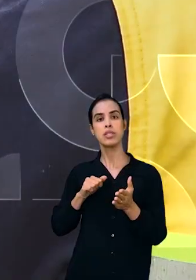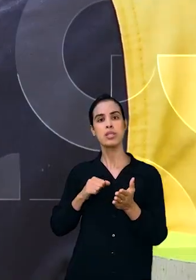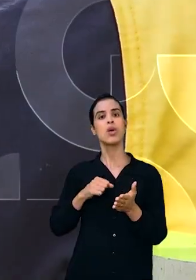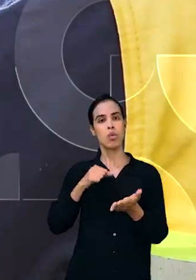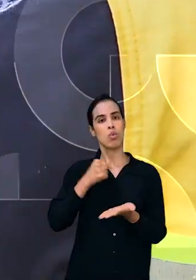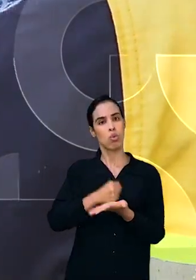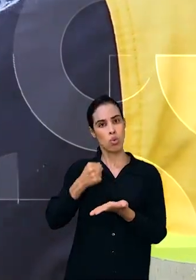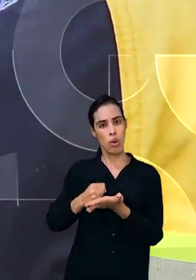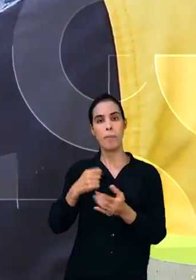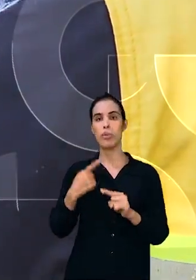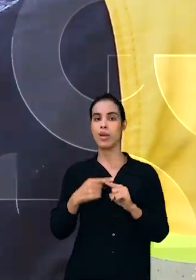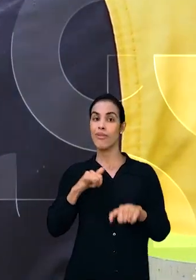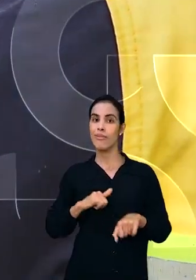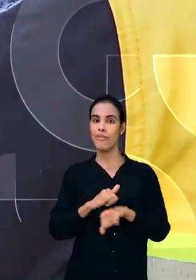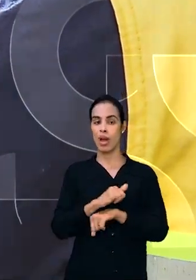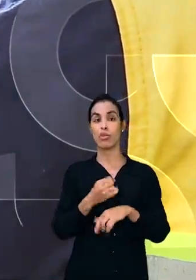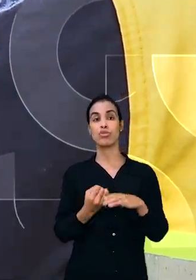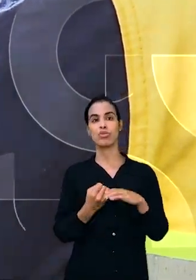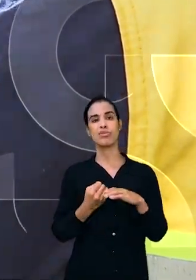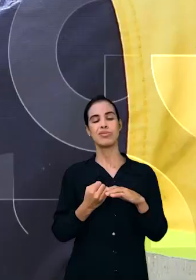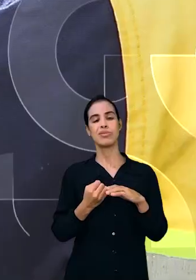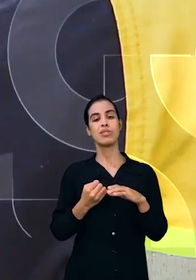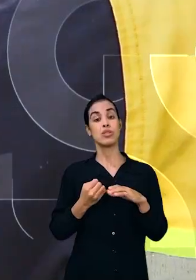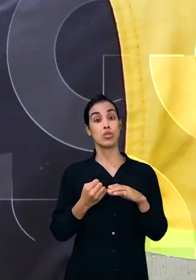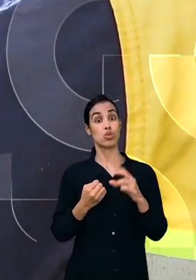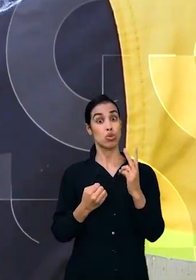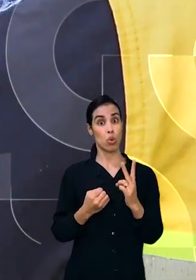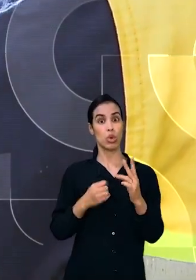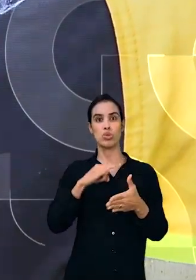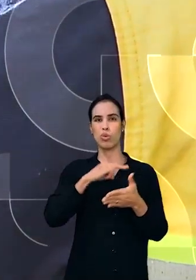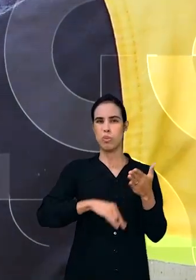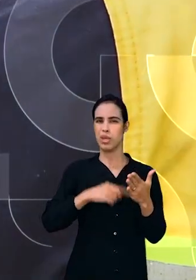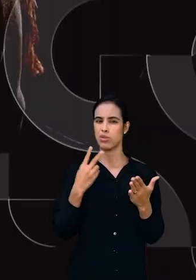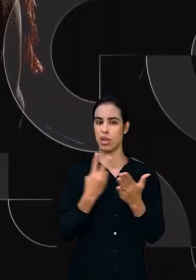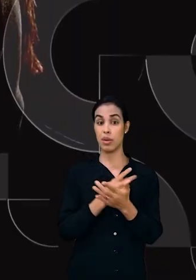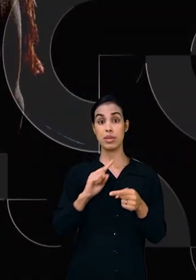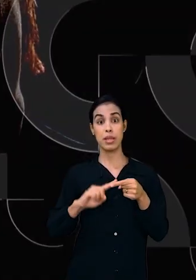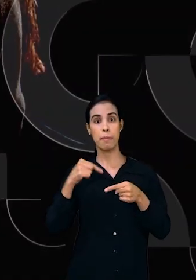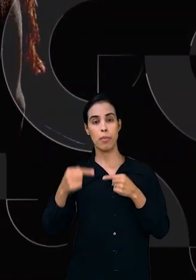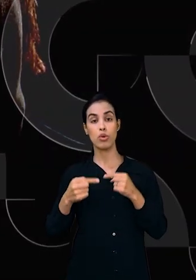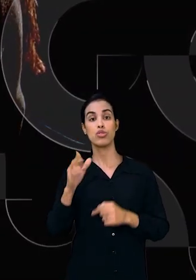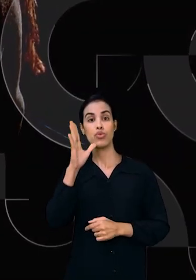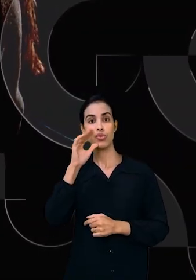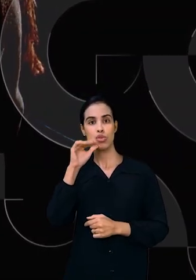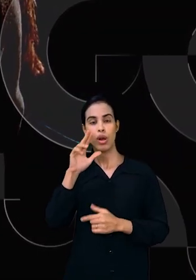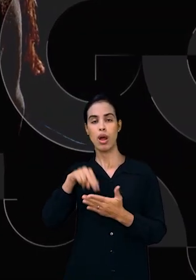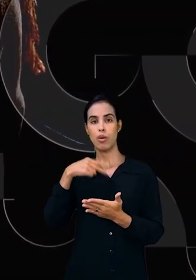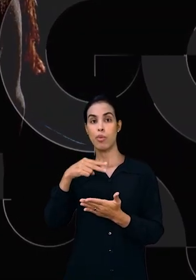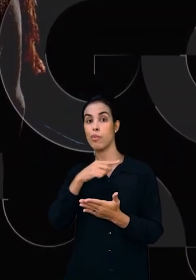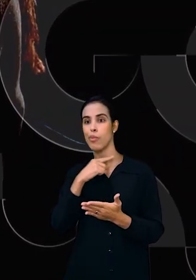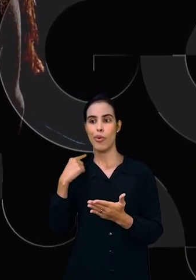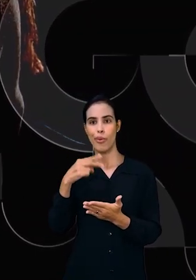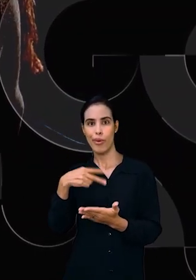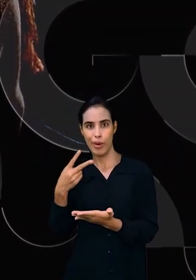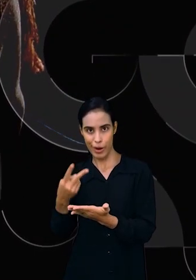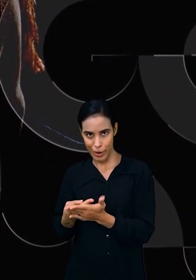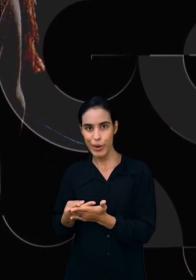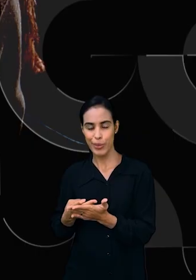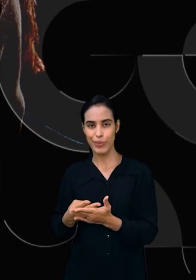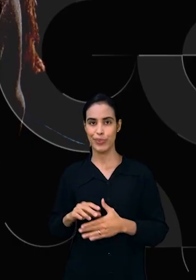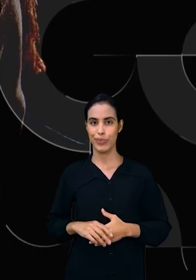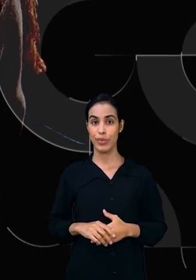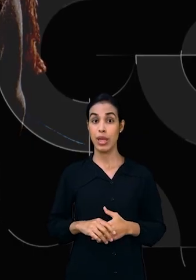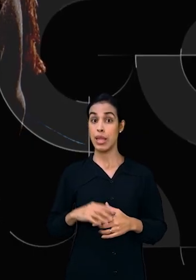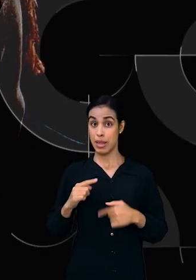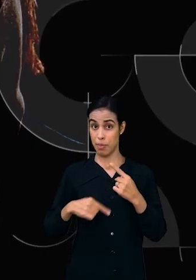são condenadas por fraude em inventário de riscos. O documento foi elaborado 2 anos após um acidente fatal, sem inspeção